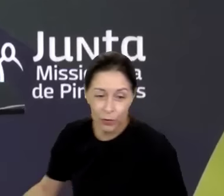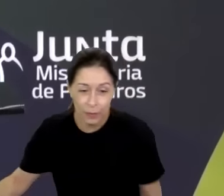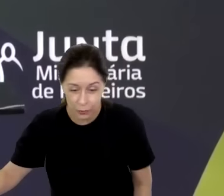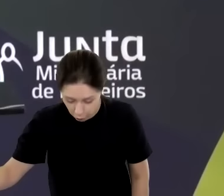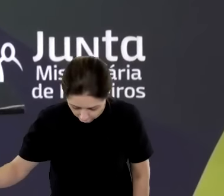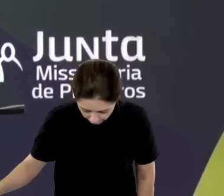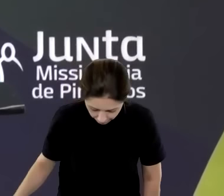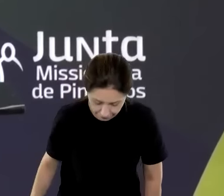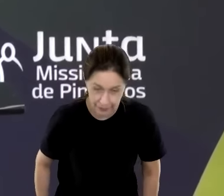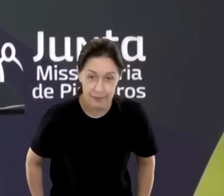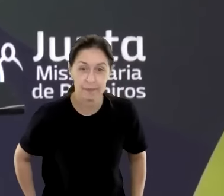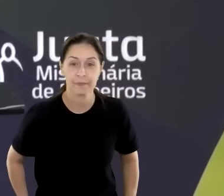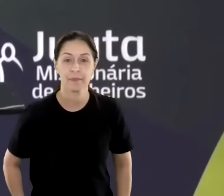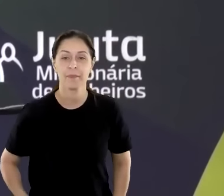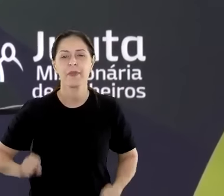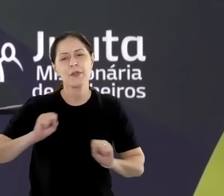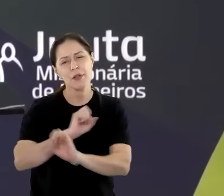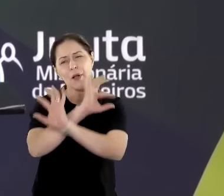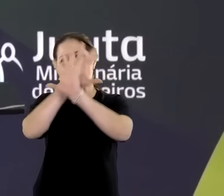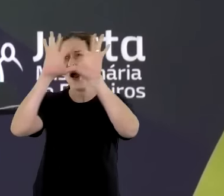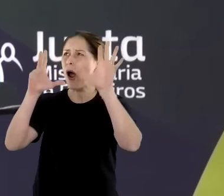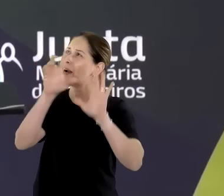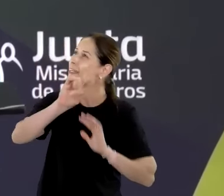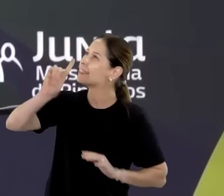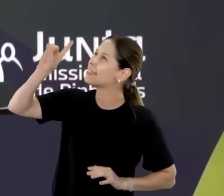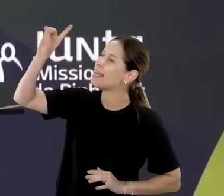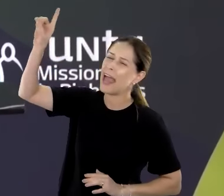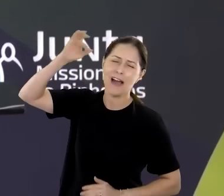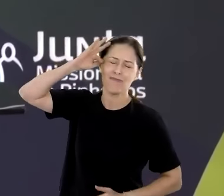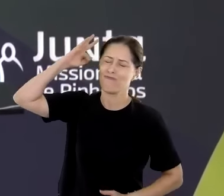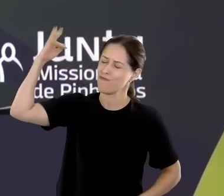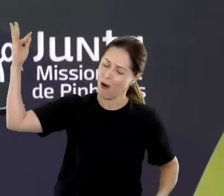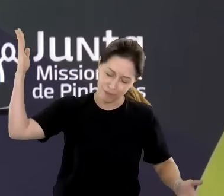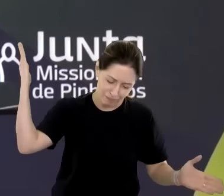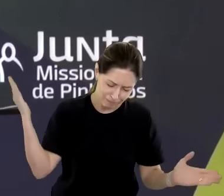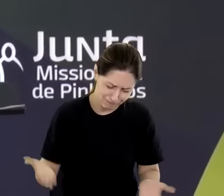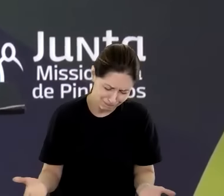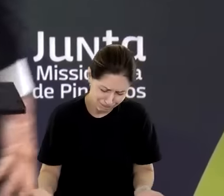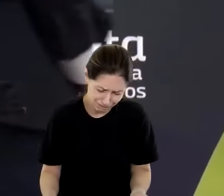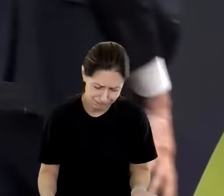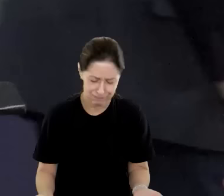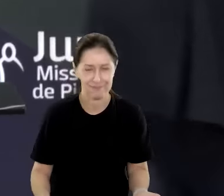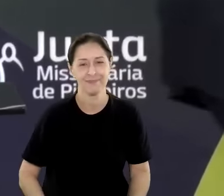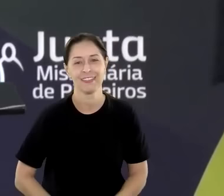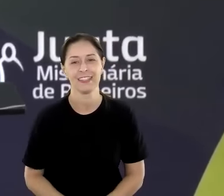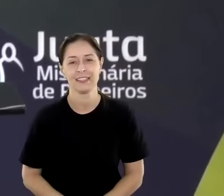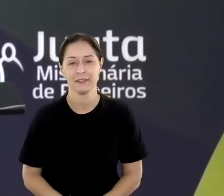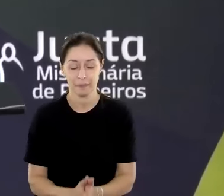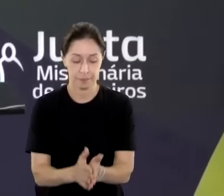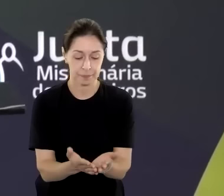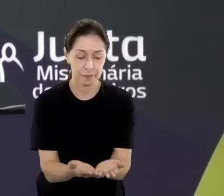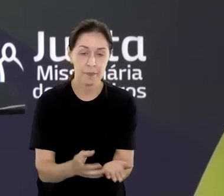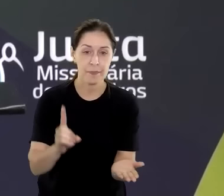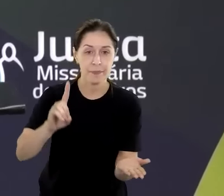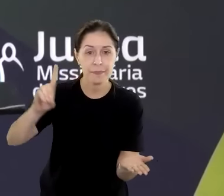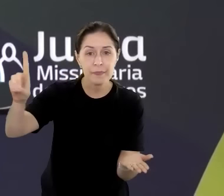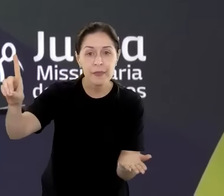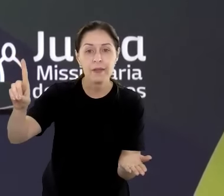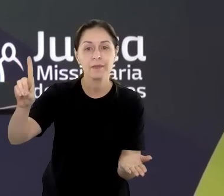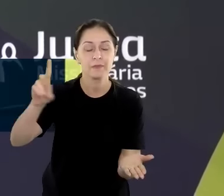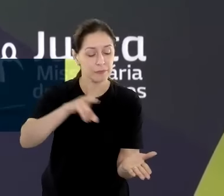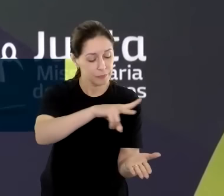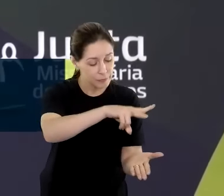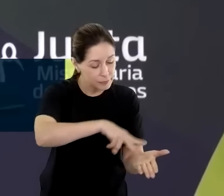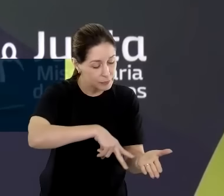Glória a Deus, o futuro chegou. O futuro chegou. Abra sua Bíblia comigo, por